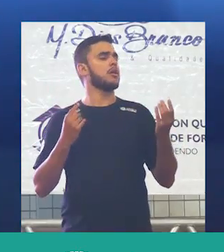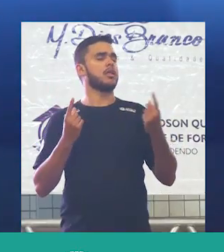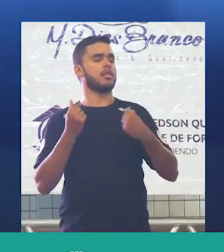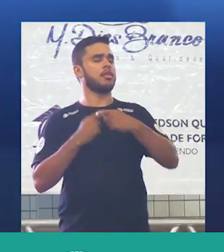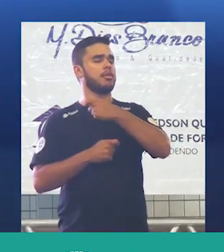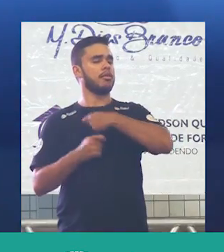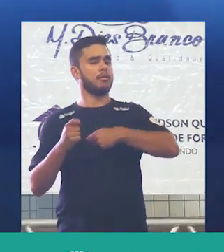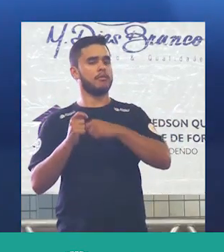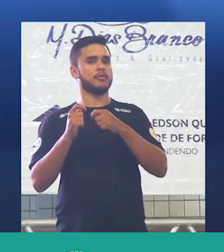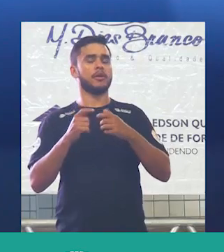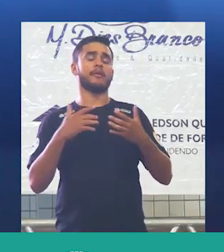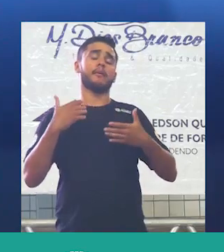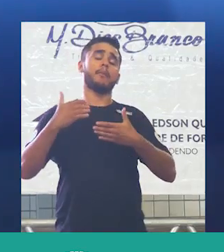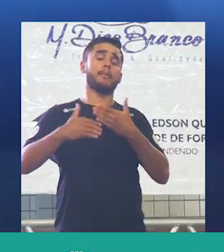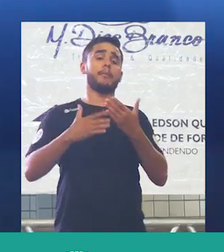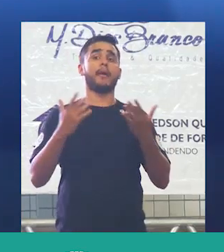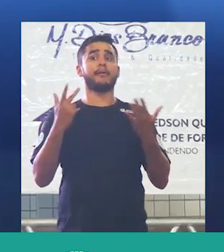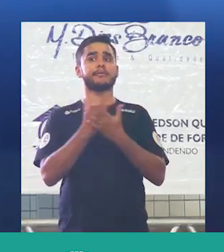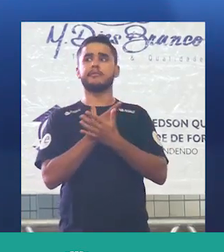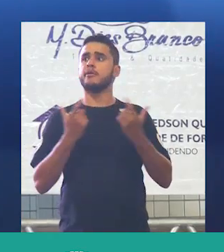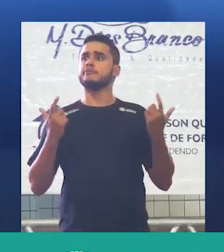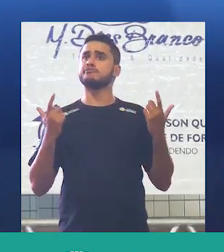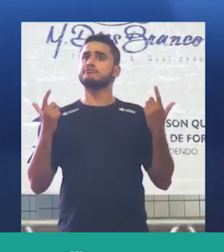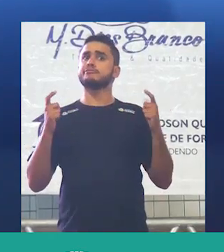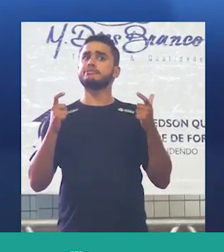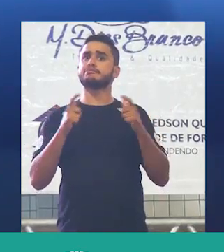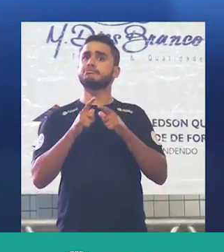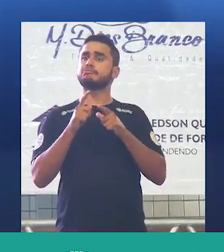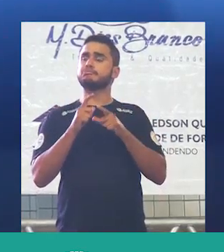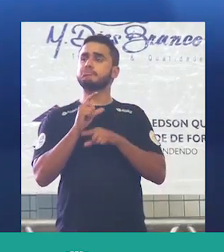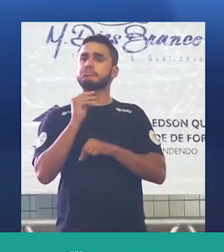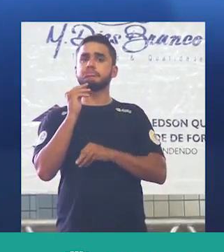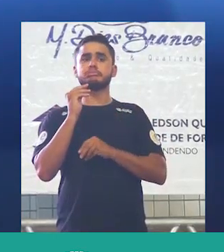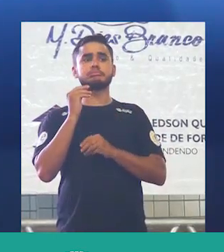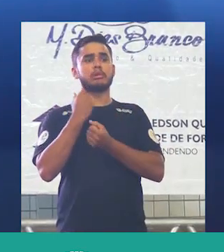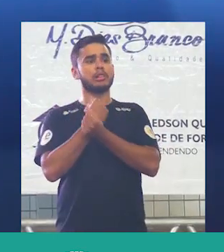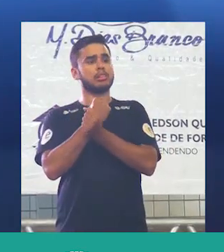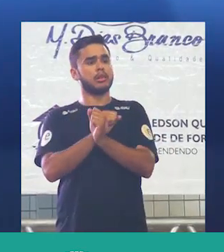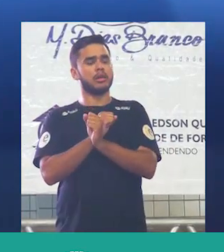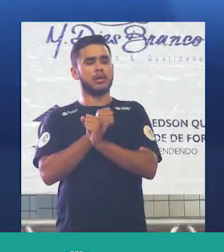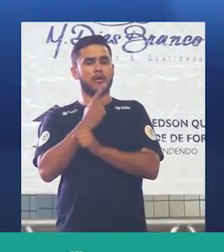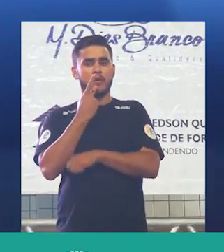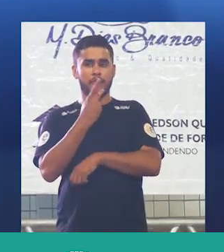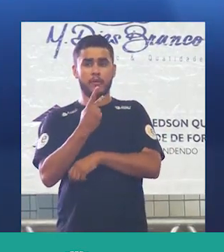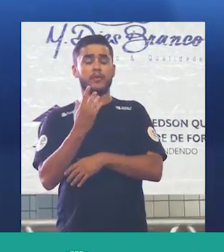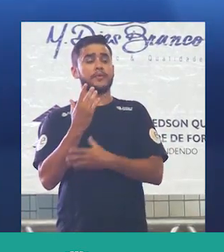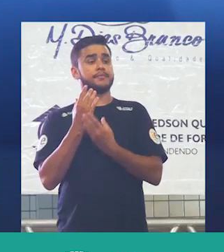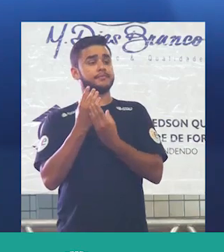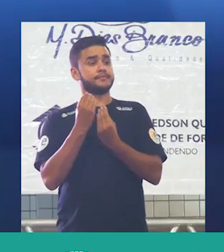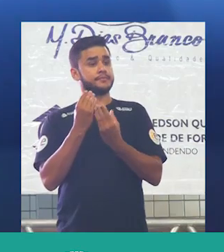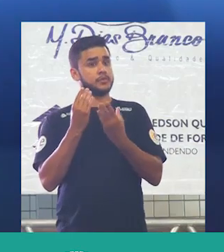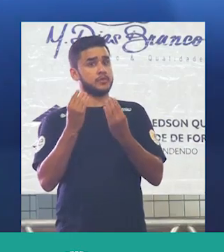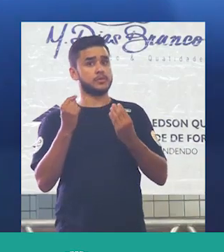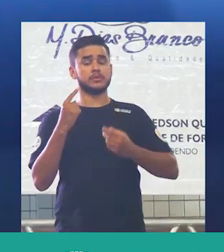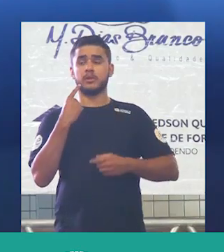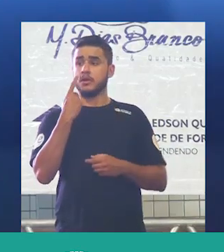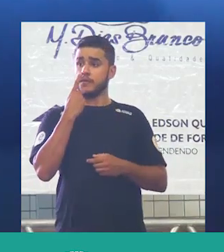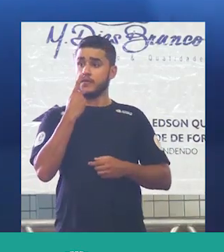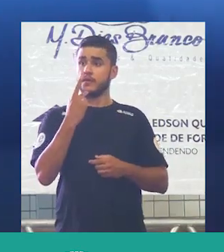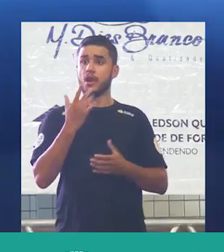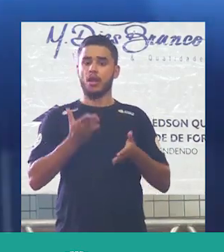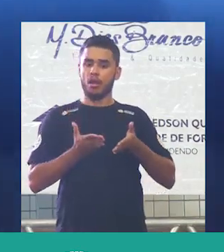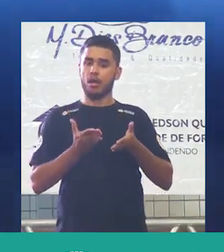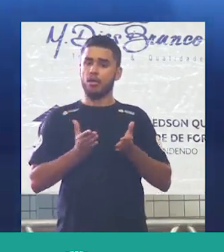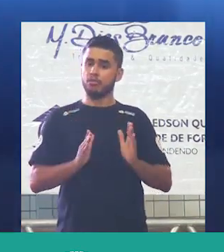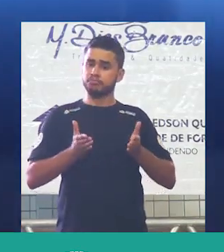extinta. Tanto mais quanto os índices de natalidade entre os escravos eram extremamente baixos e os de